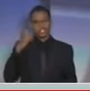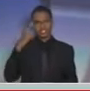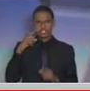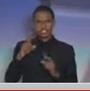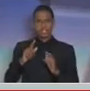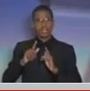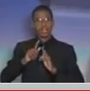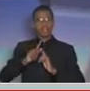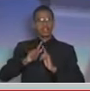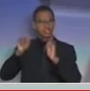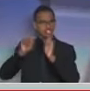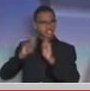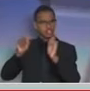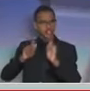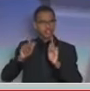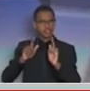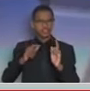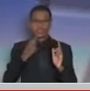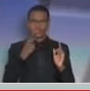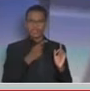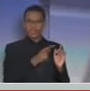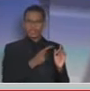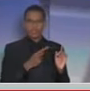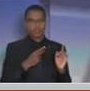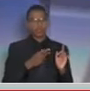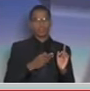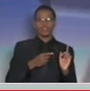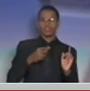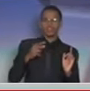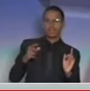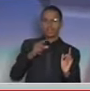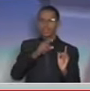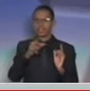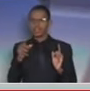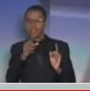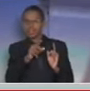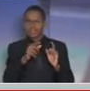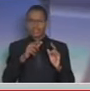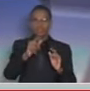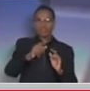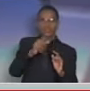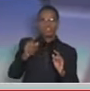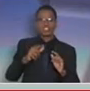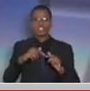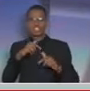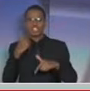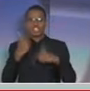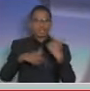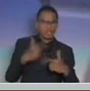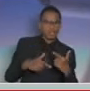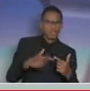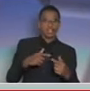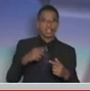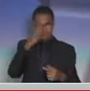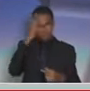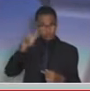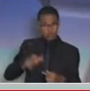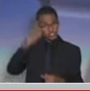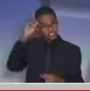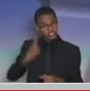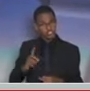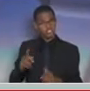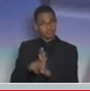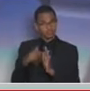greve disse que as pessoas, os trabalhadores que exercessem o seu direito de greve, o direito